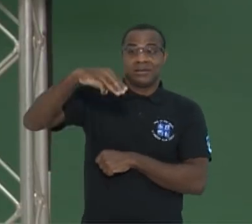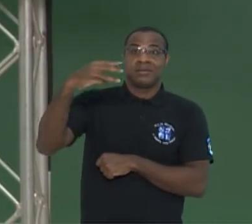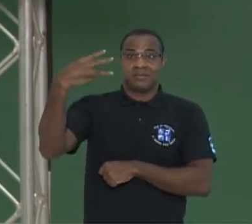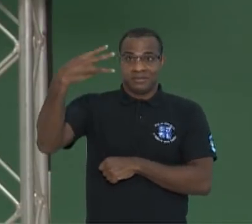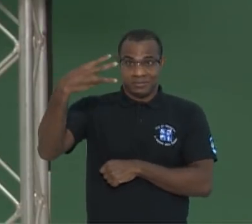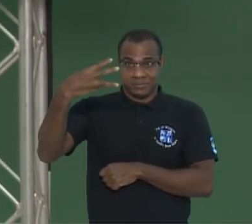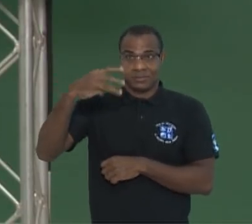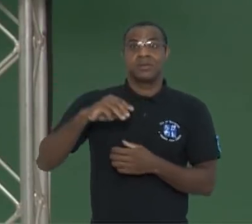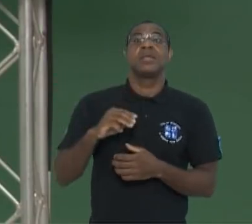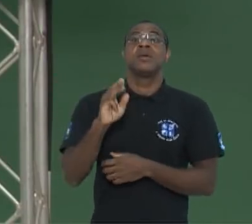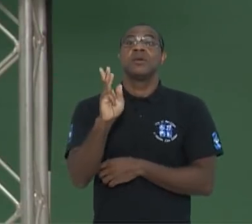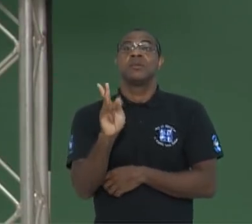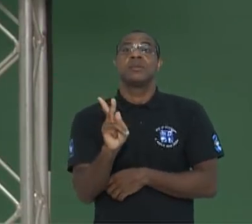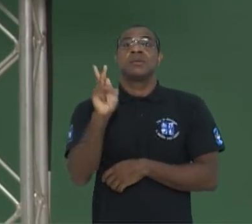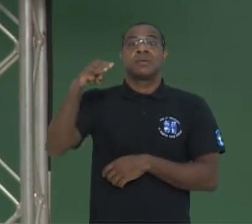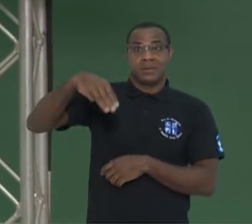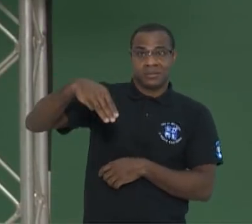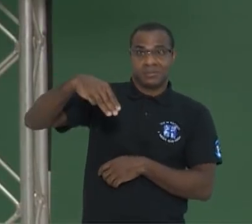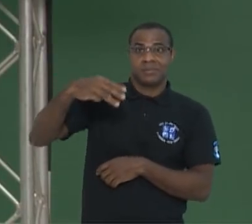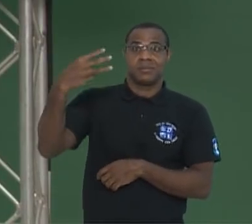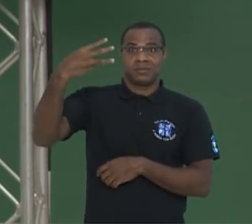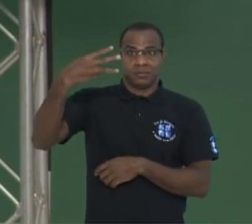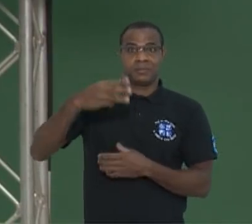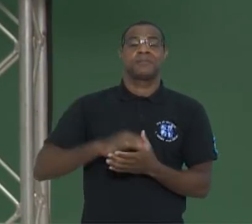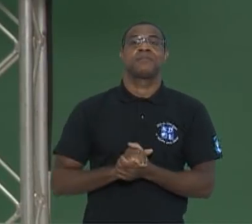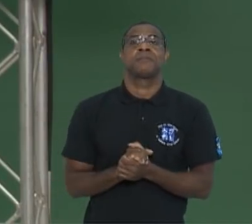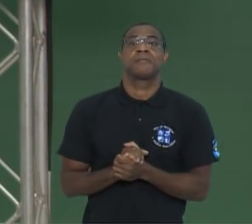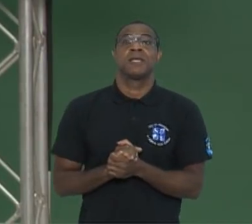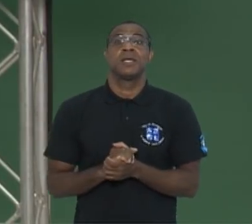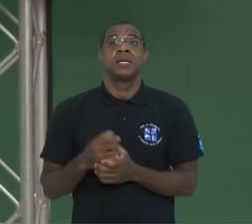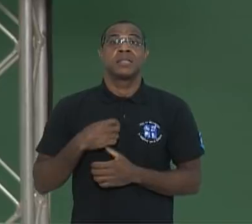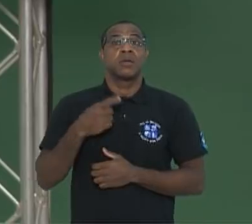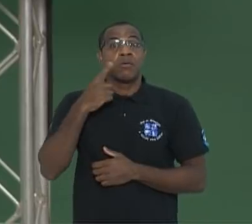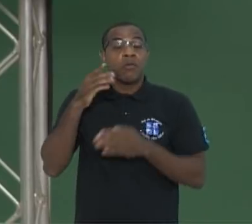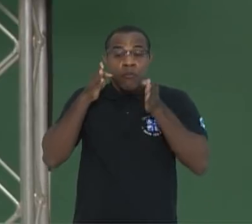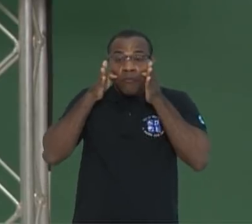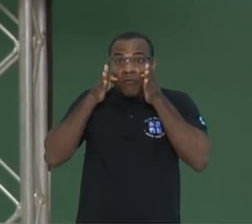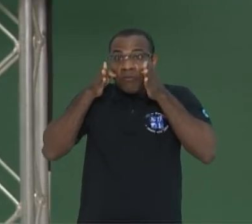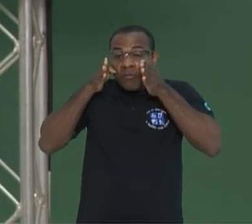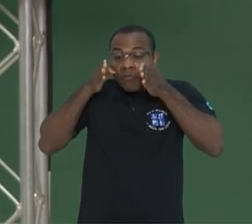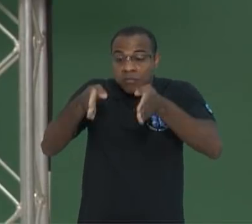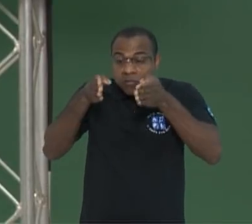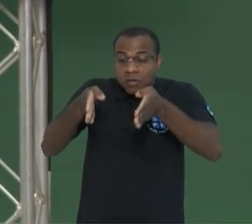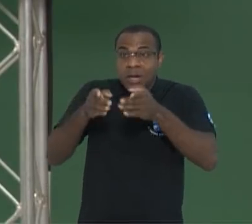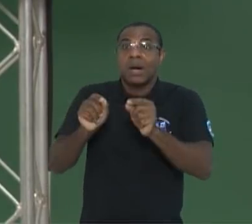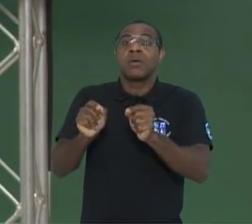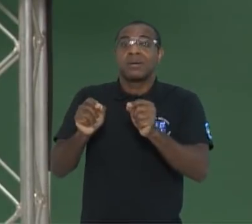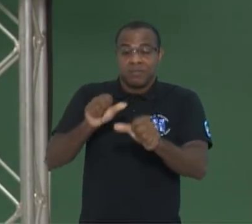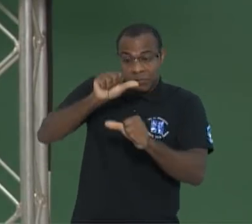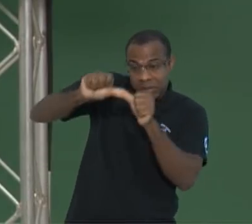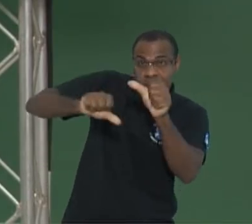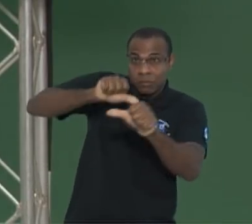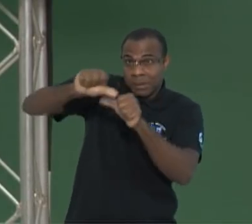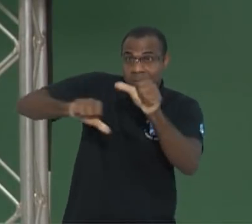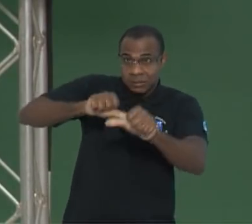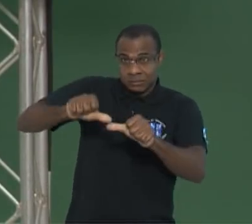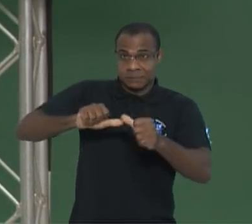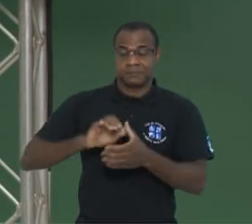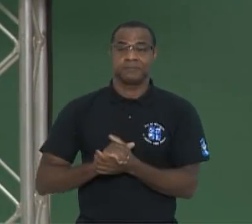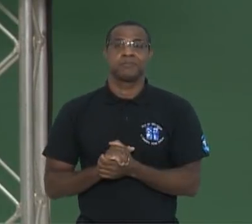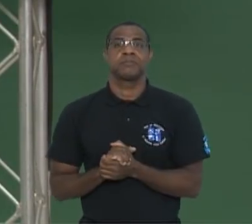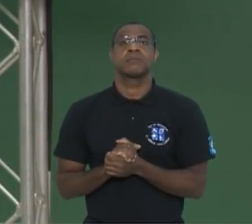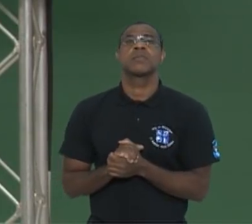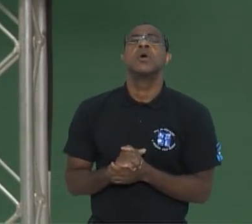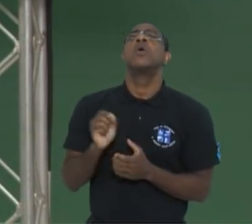vamos focar mais nessas unidades de submúltiplos, tá? Nós vamos fazer algumas transformações. Então, o